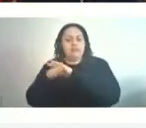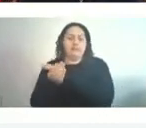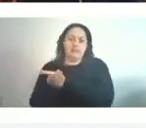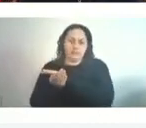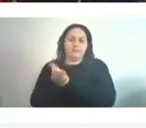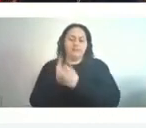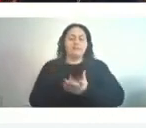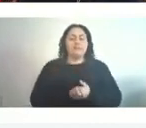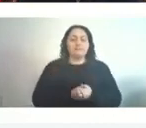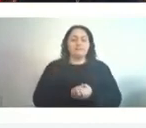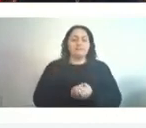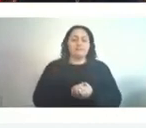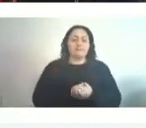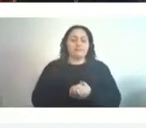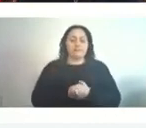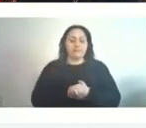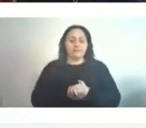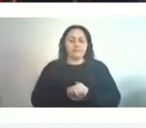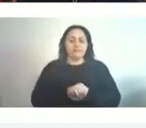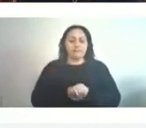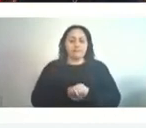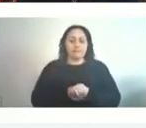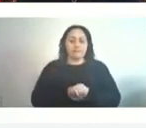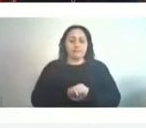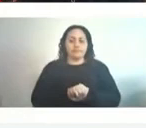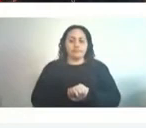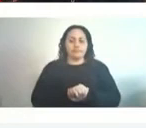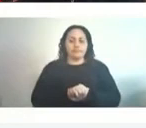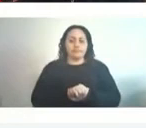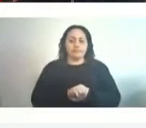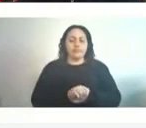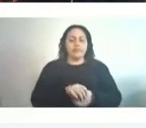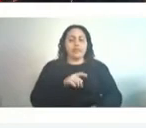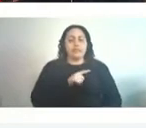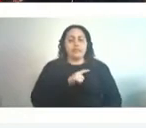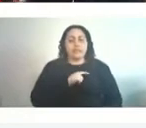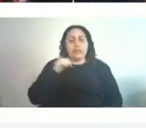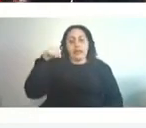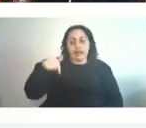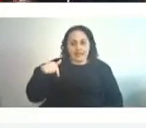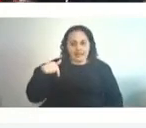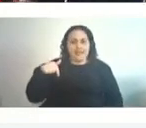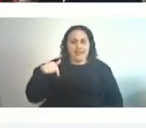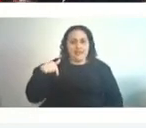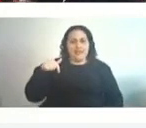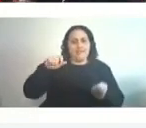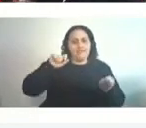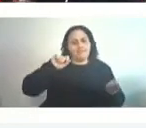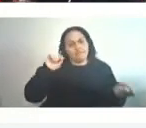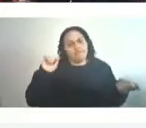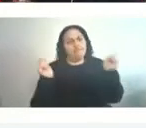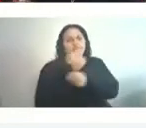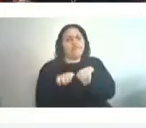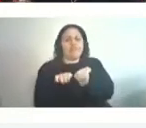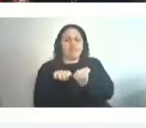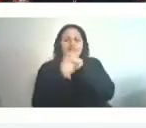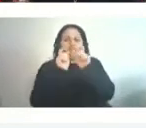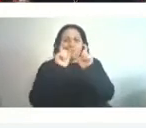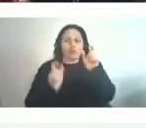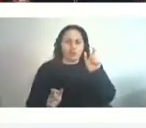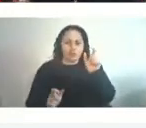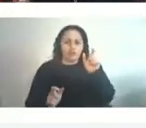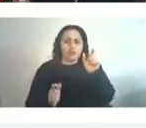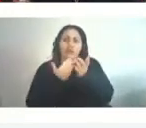assim, epistemológica, ela começa a fazer um questionamento sobre as nossas práticas também pedagógicas, né? Sobre as